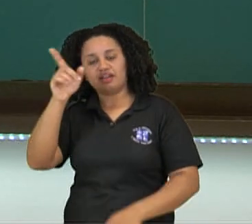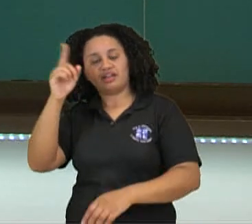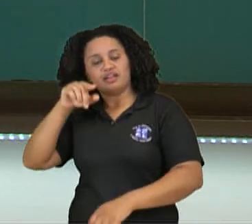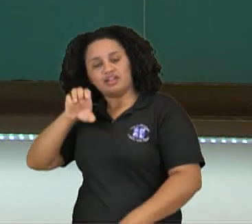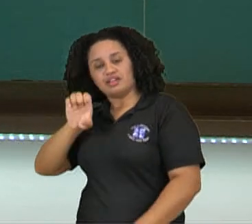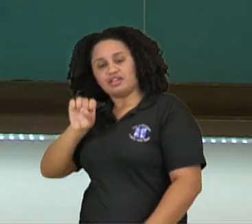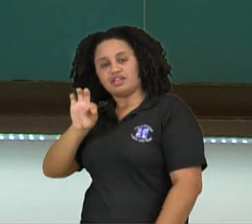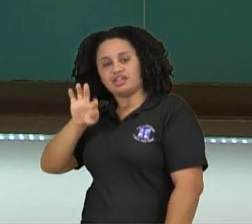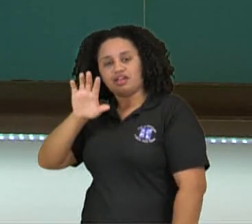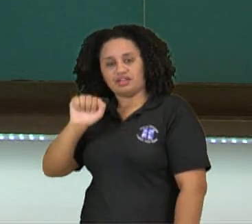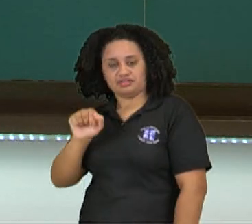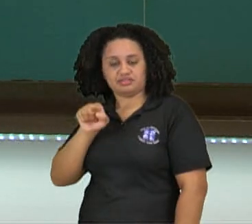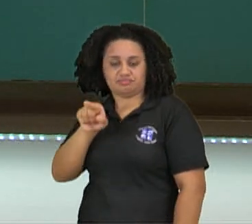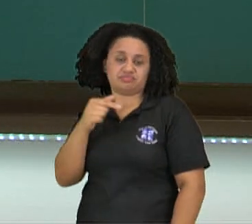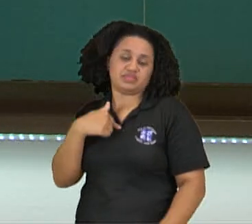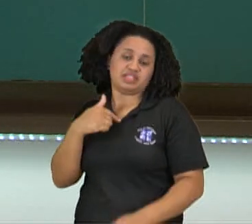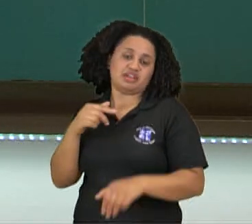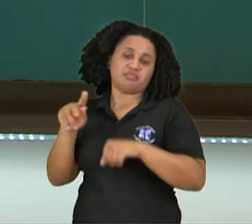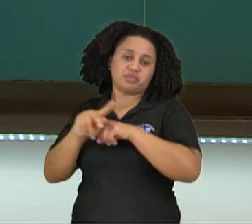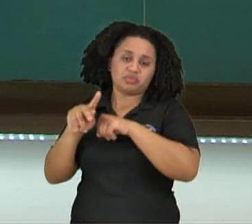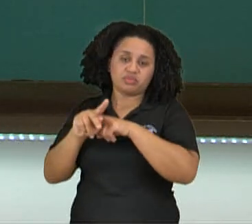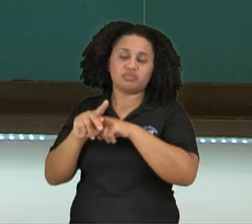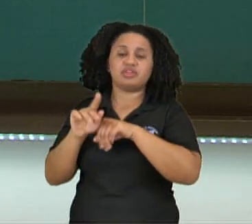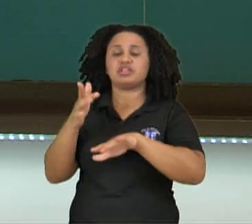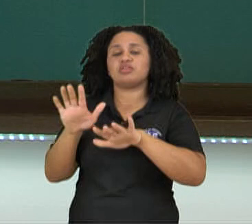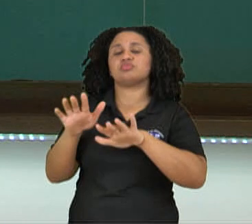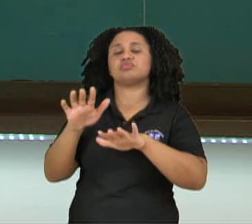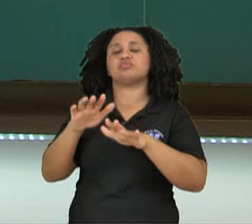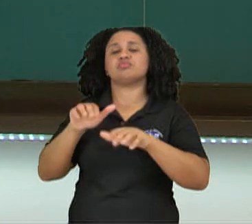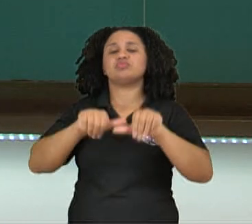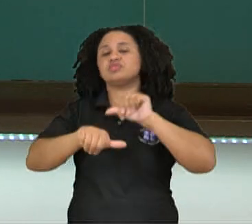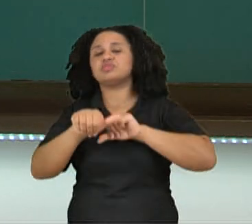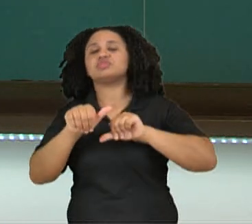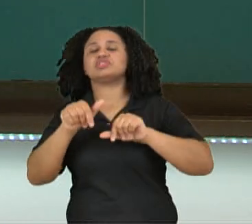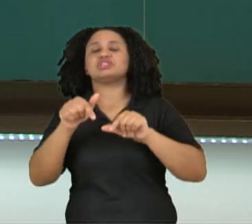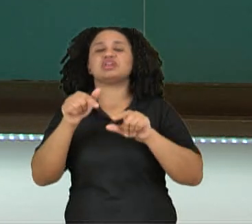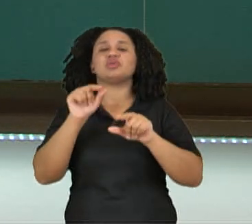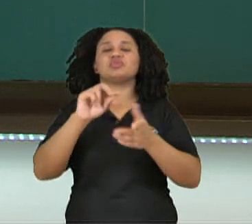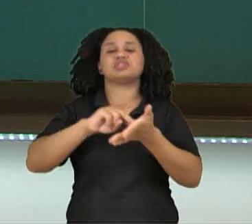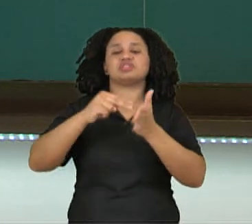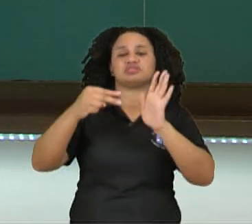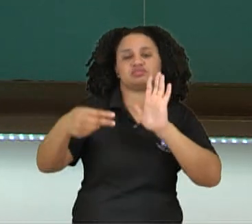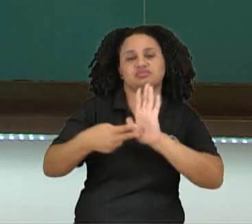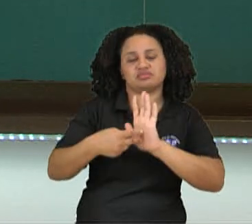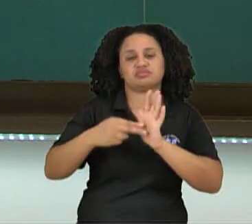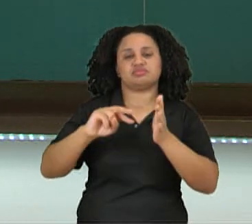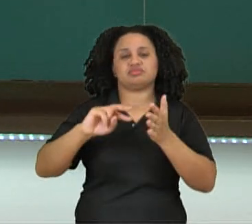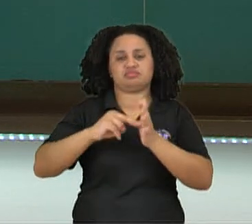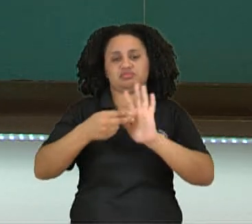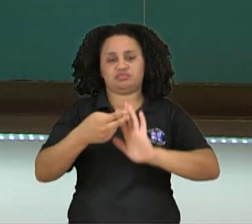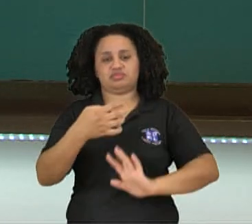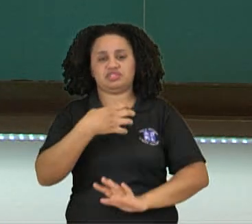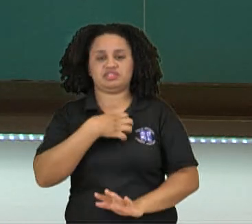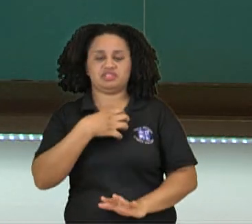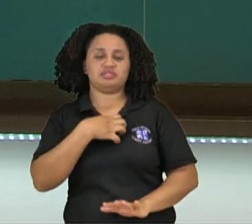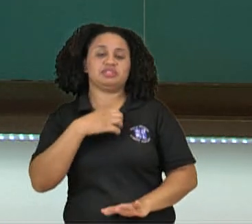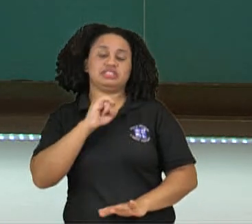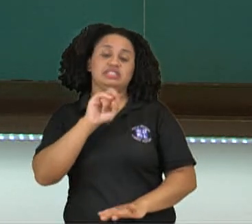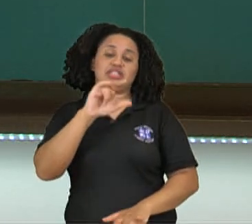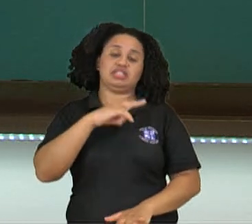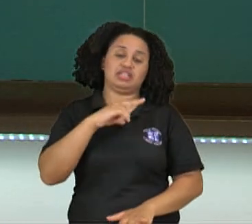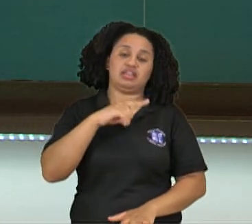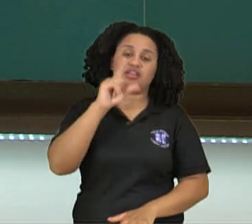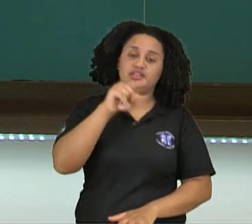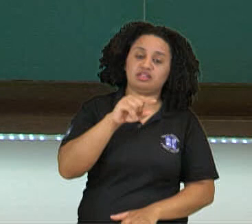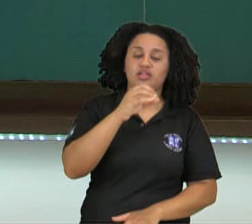esta, que é um pronome demonstrativo. Então, muda as classes gramaticais, muda semanticamente o significado das palavras, dependendo se acentuamos